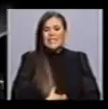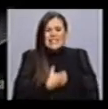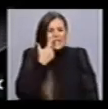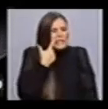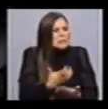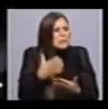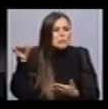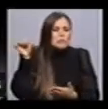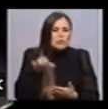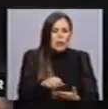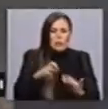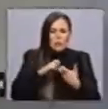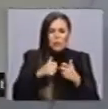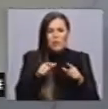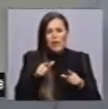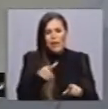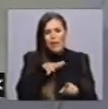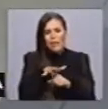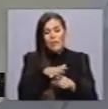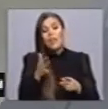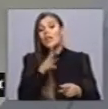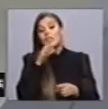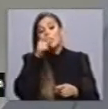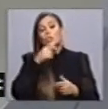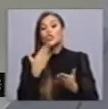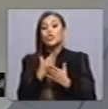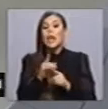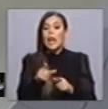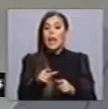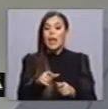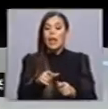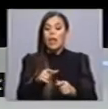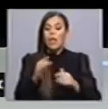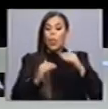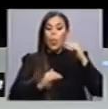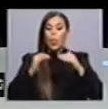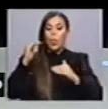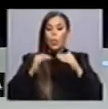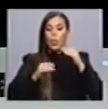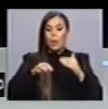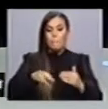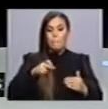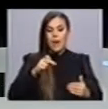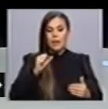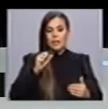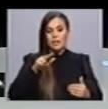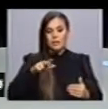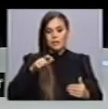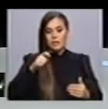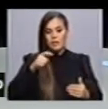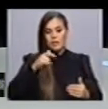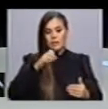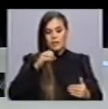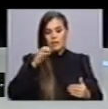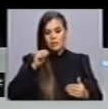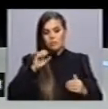essa perturbação. E, portanto, o que dizem estes investigadores é que as flutuações do campo magnético da Terra, associadas às explosões solares, tem